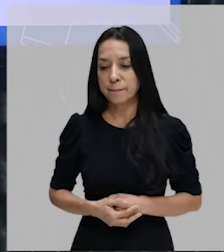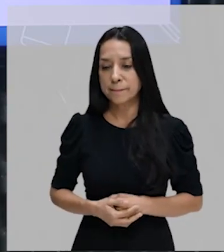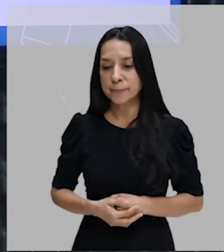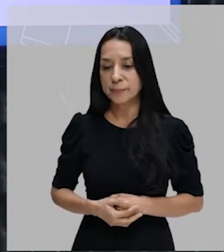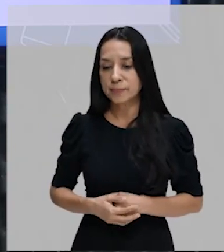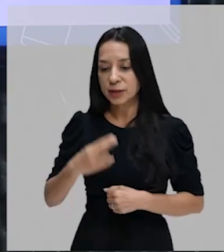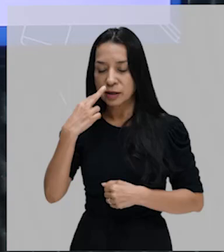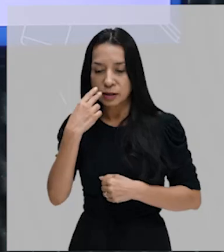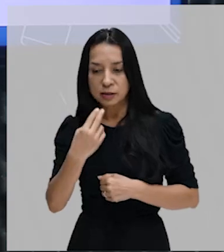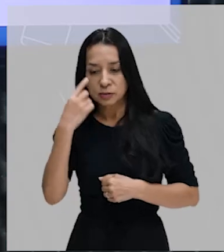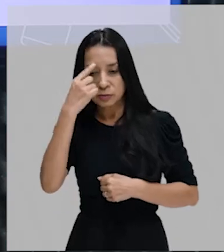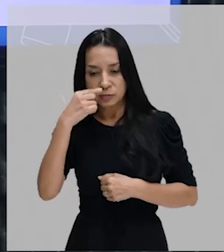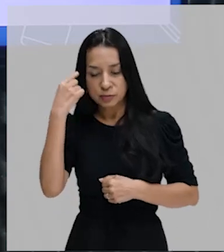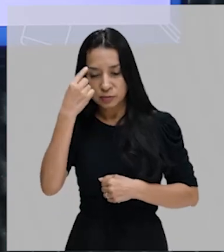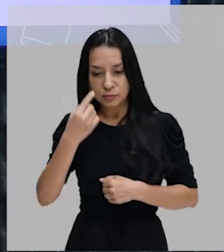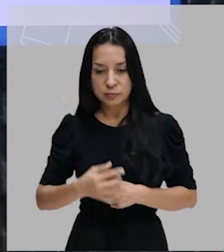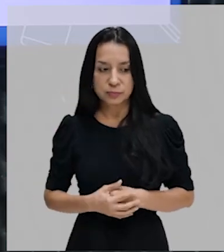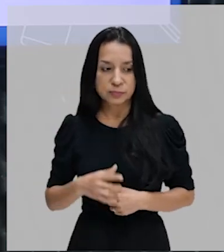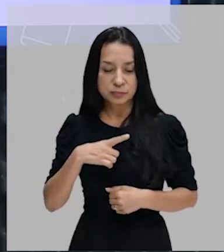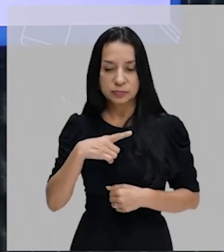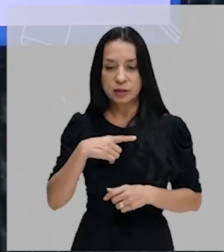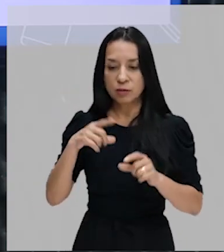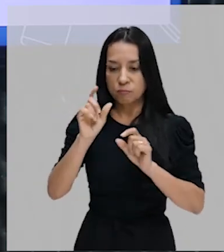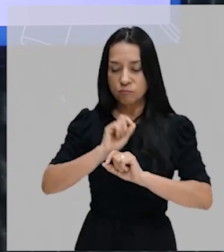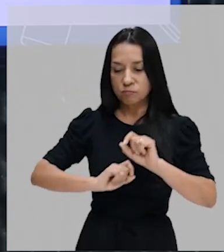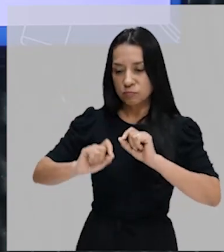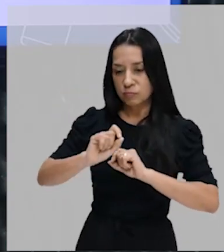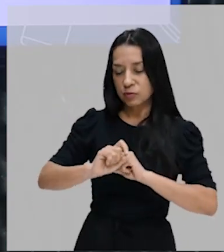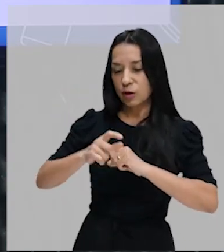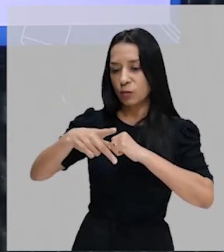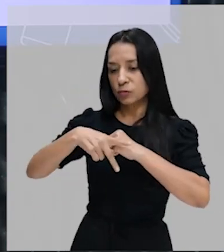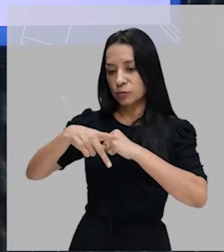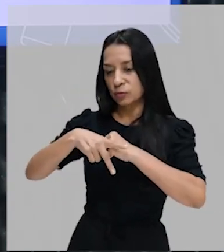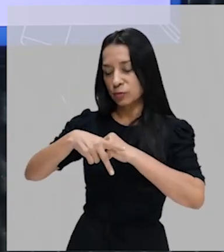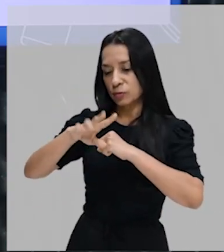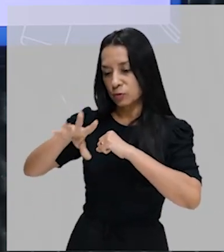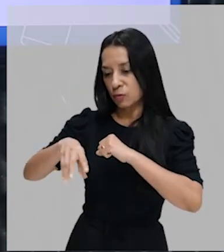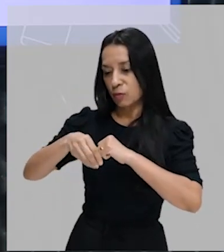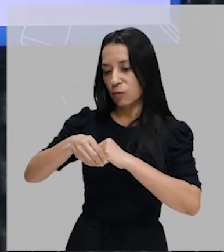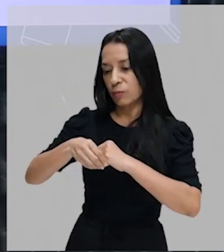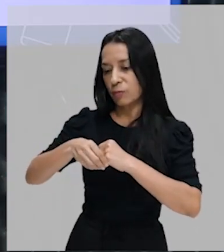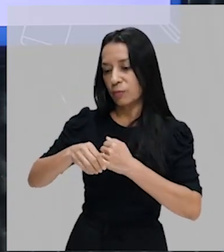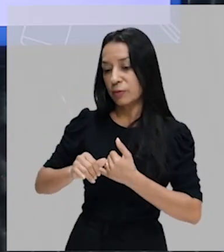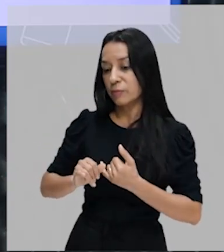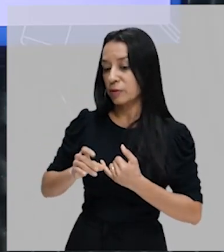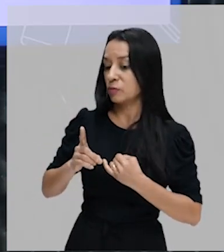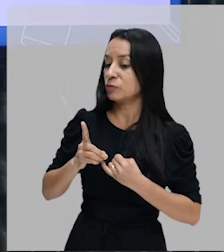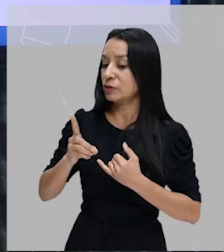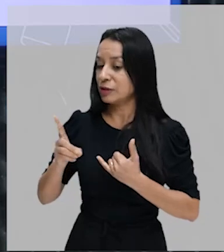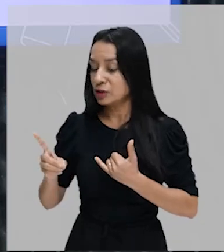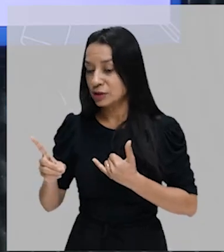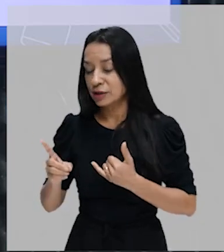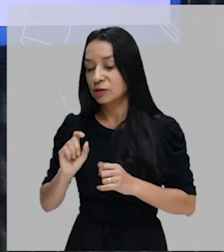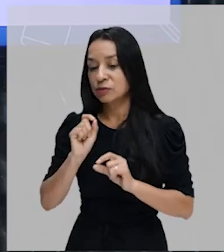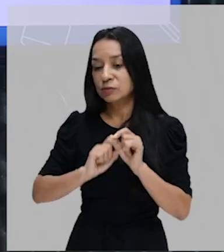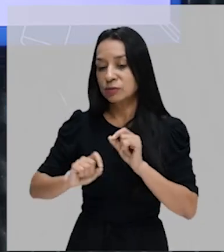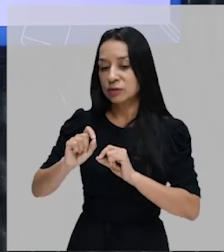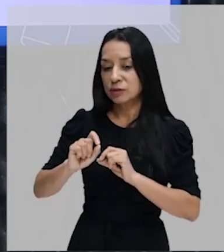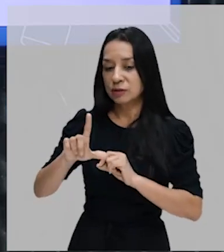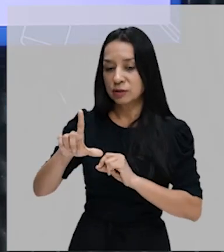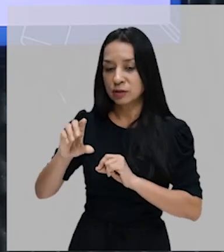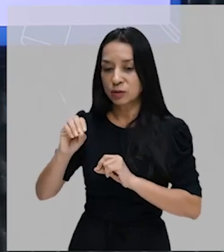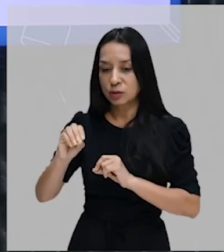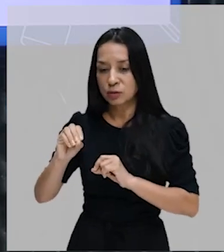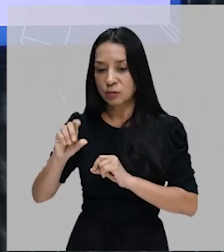língua espanhola, tá? Então, eu tenho aqui os pronomes de complemento direto, são lo, la, los e